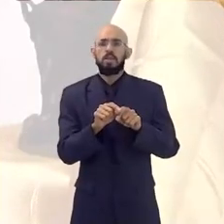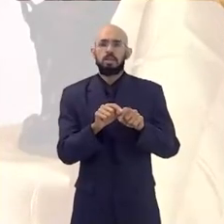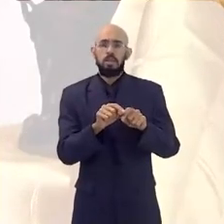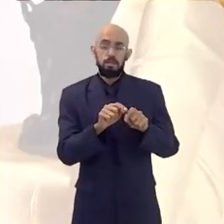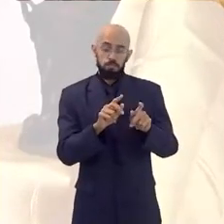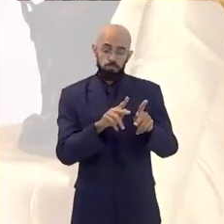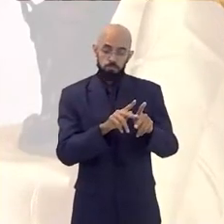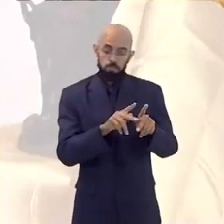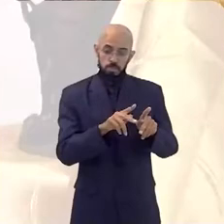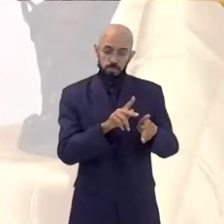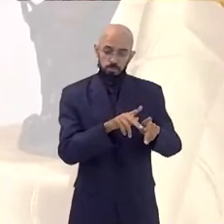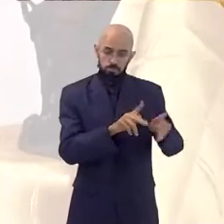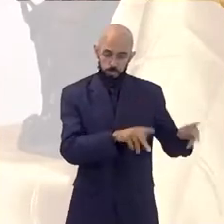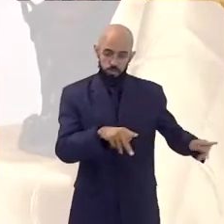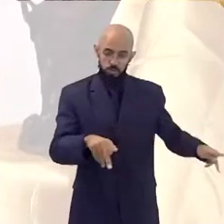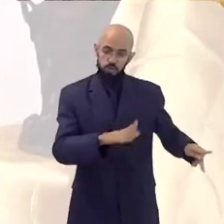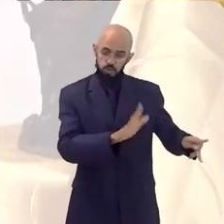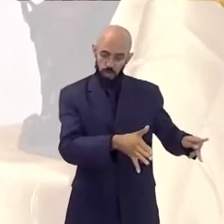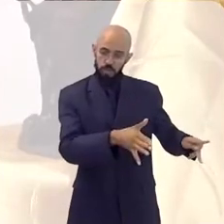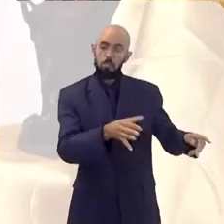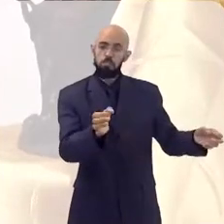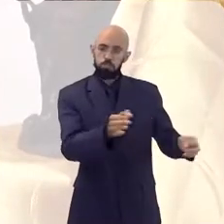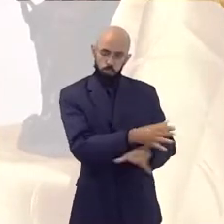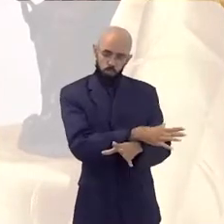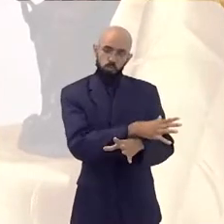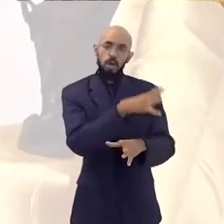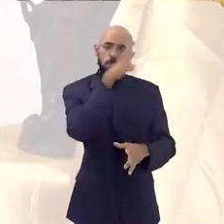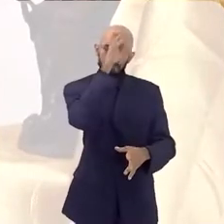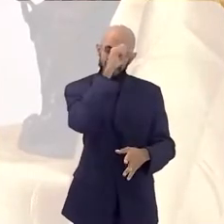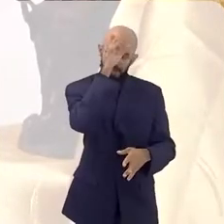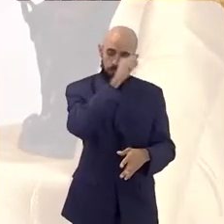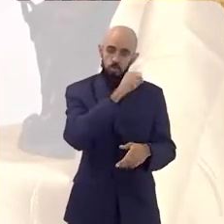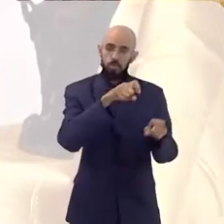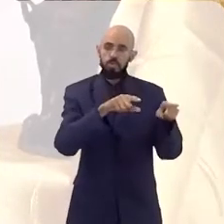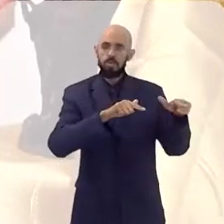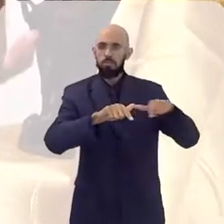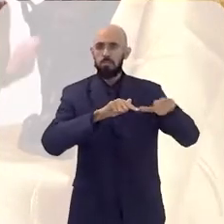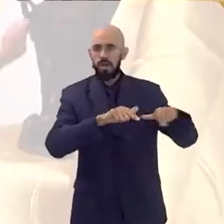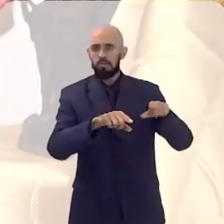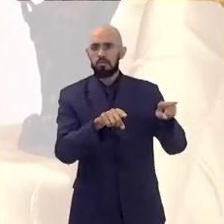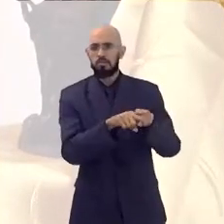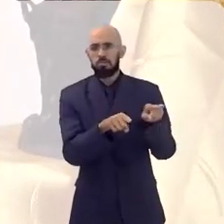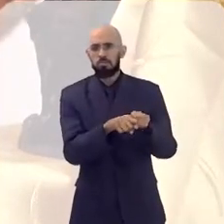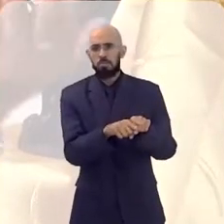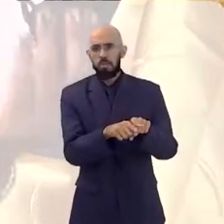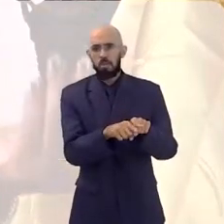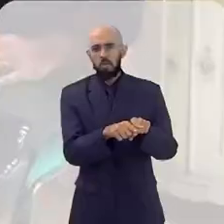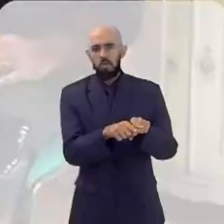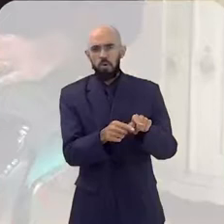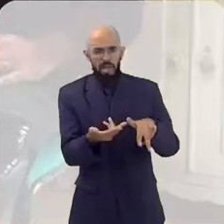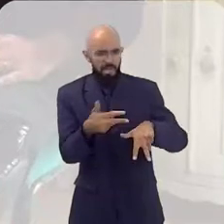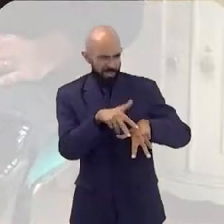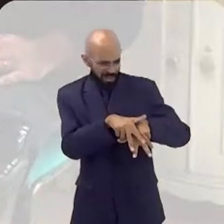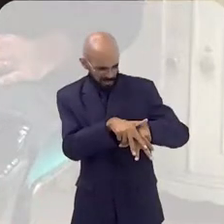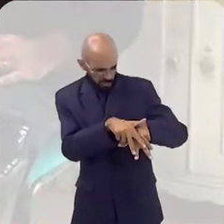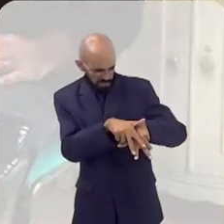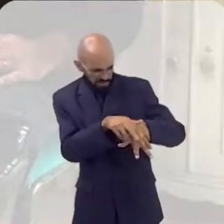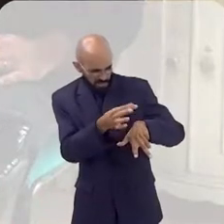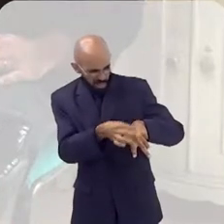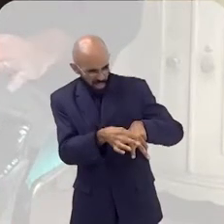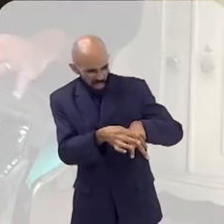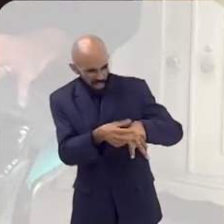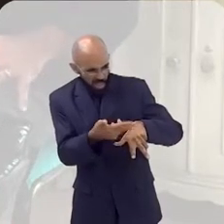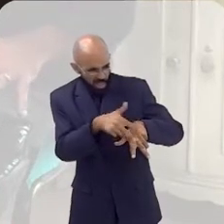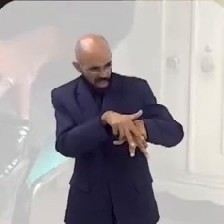das pessoas preparadas e que trabalham com pessoas com reencarnações, é